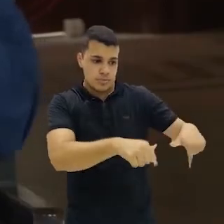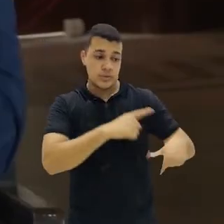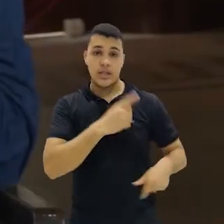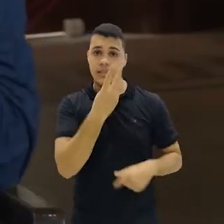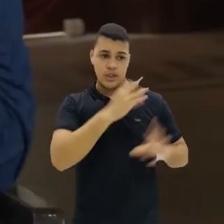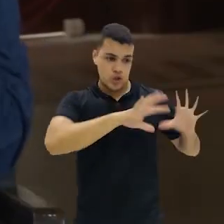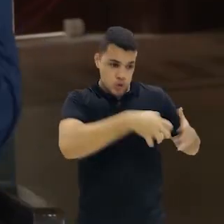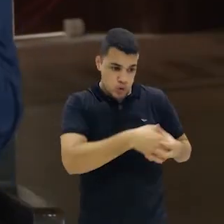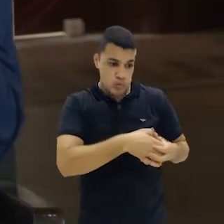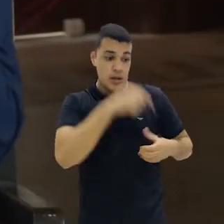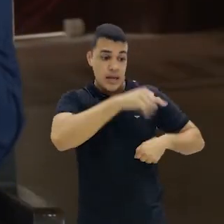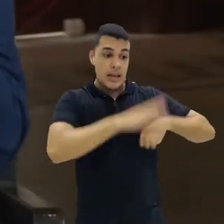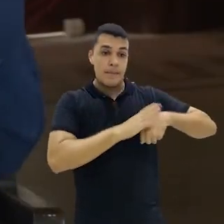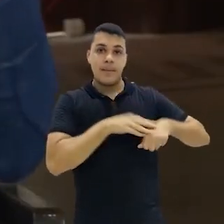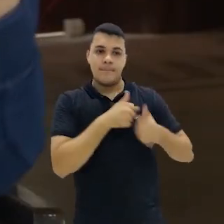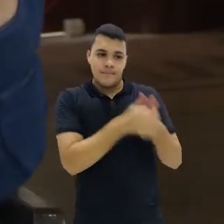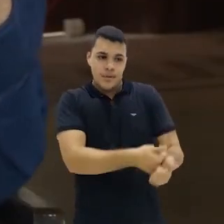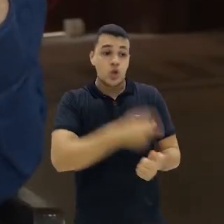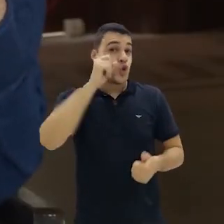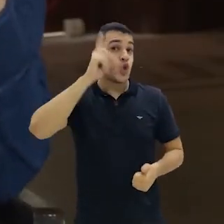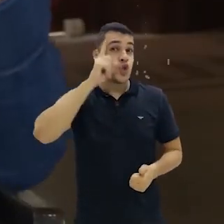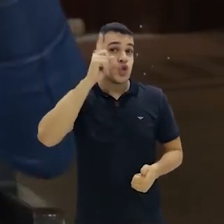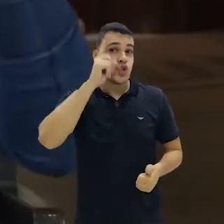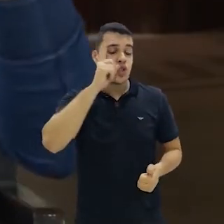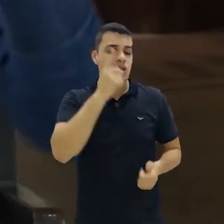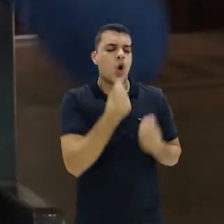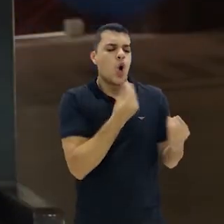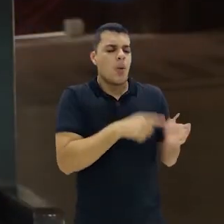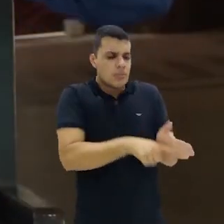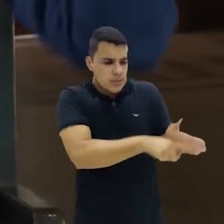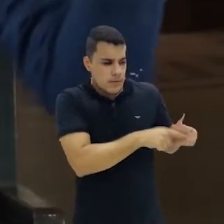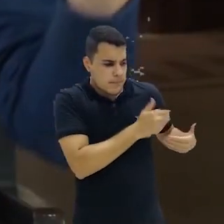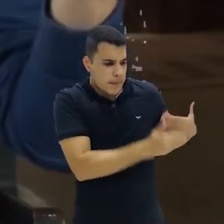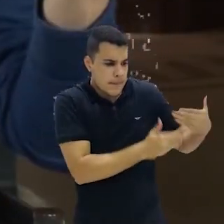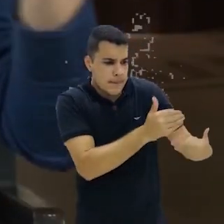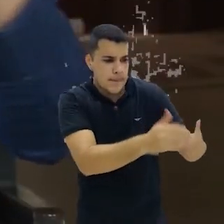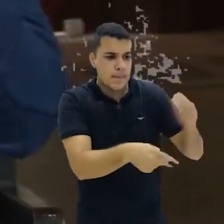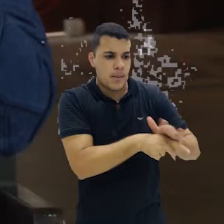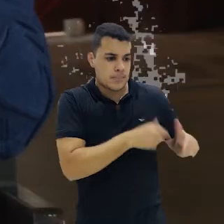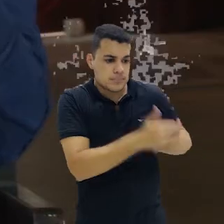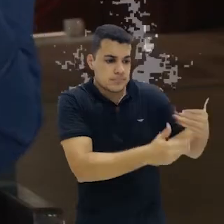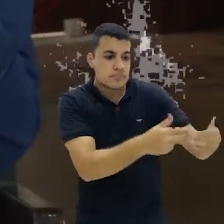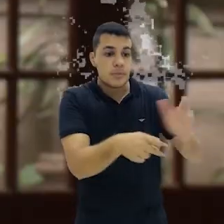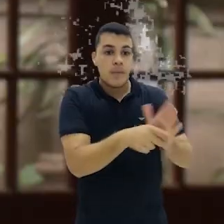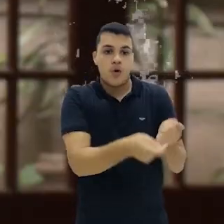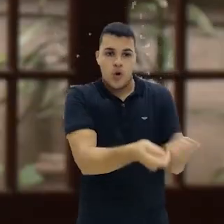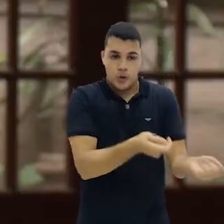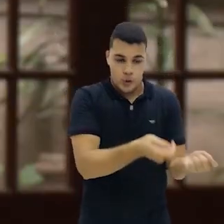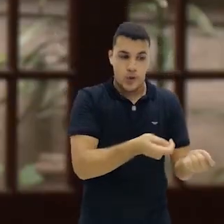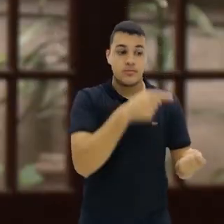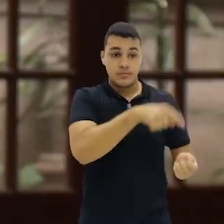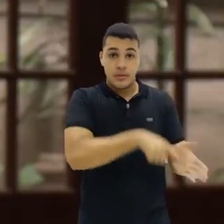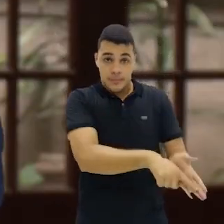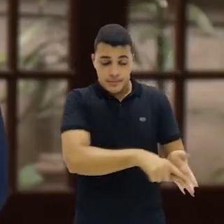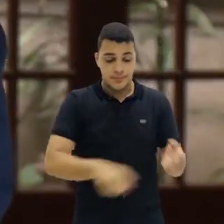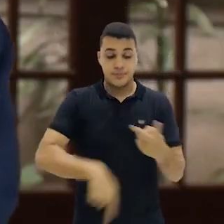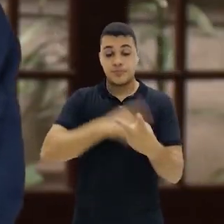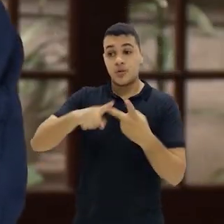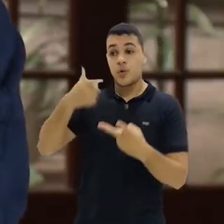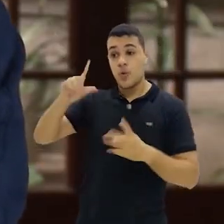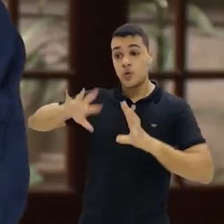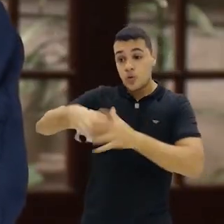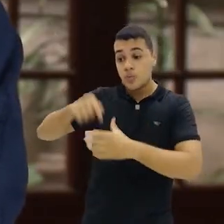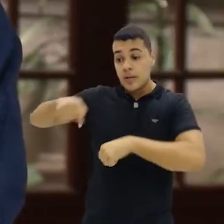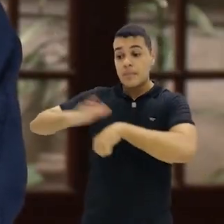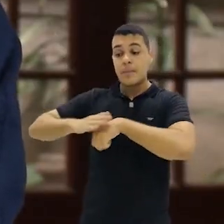do andamento da pesquisa, do gerenciamento. Tem um grupo que, na verdade, supervisiona tudo e é independente. É esse grupo chamado